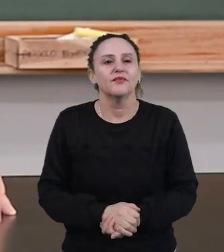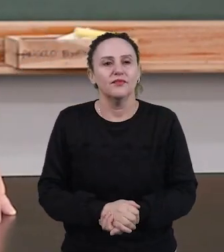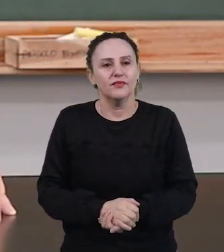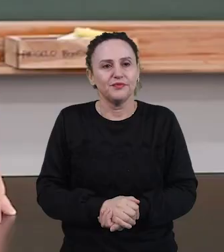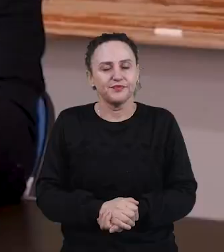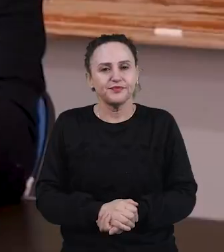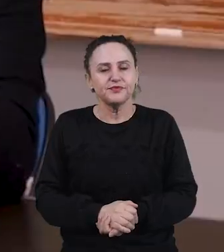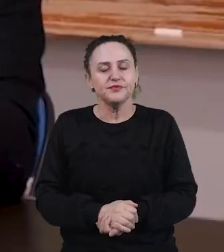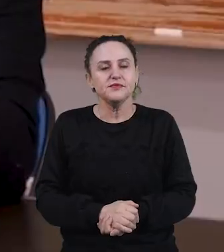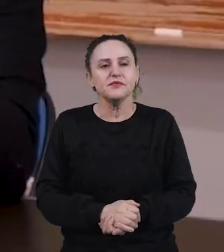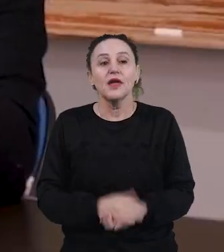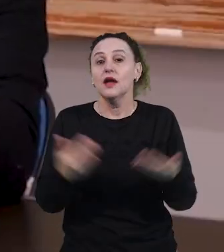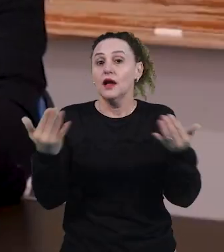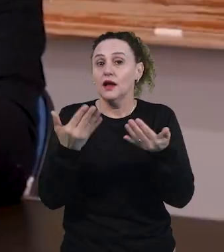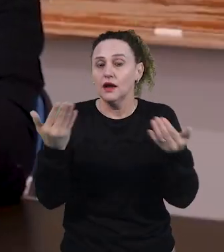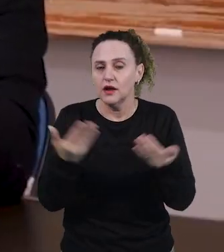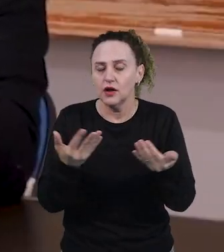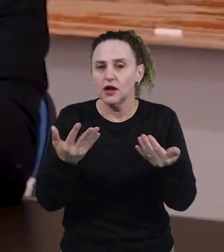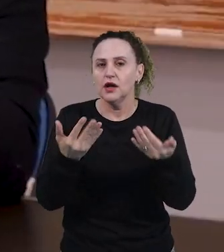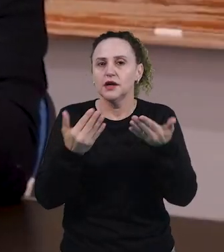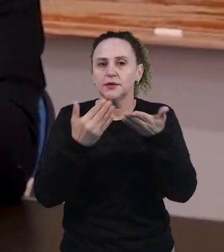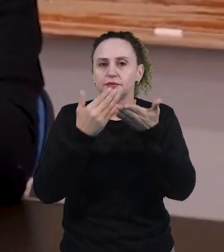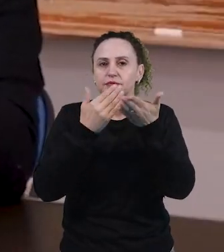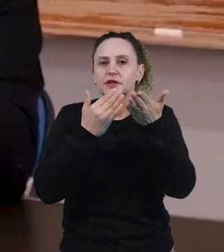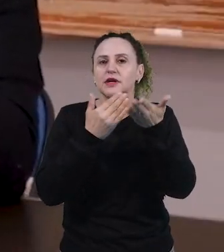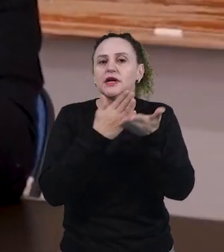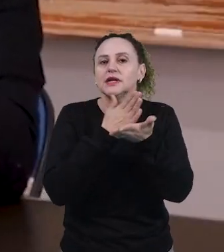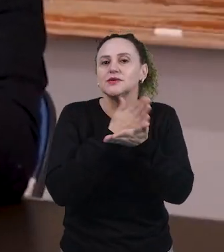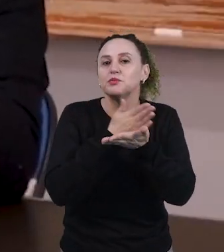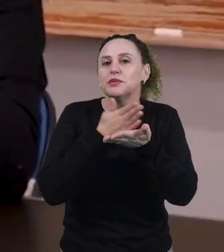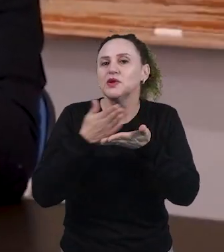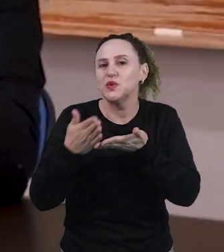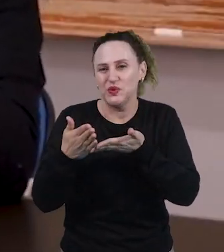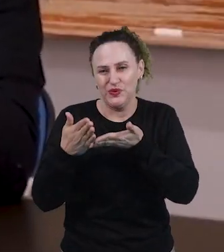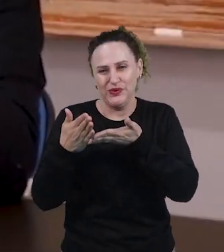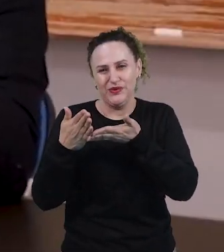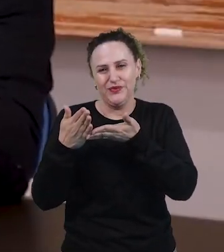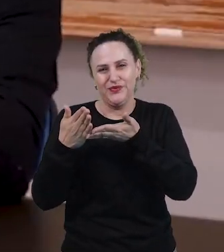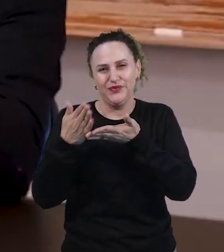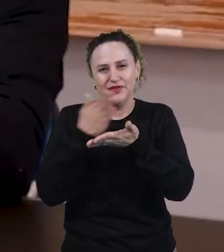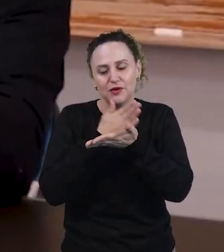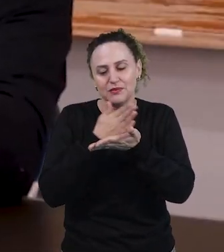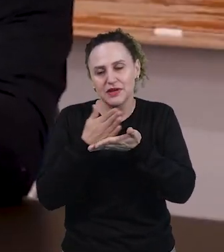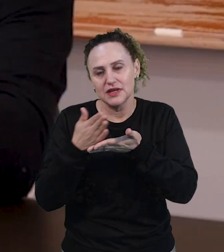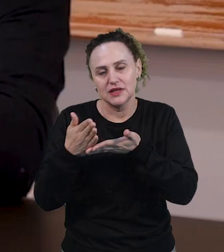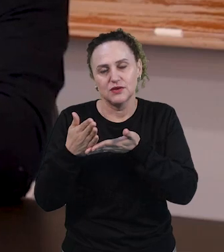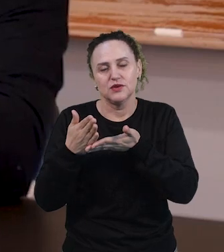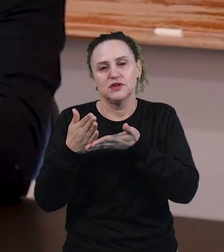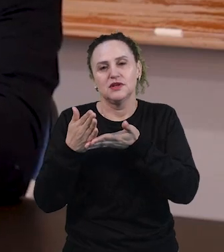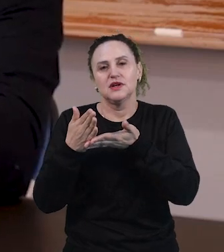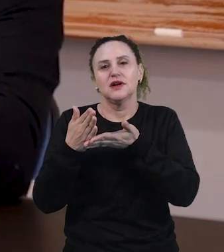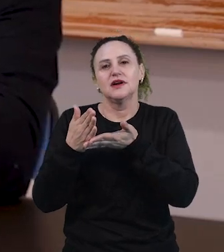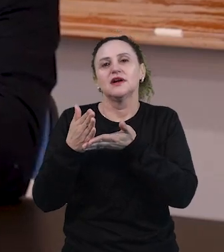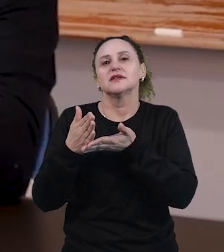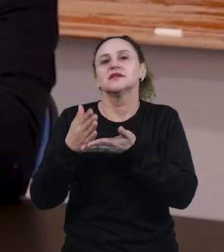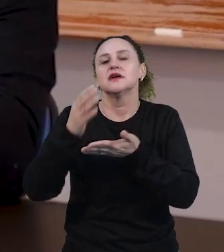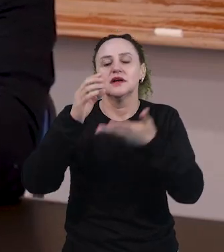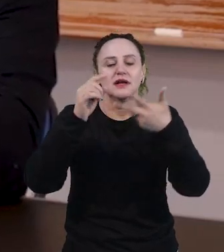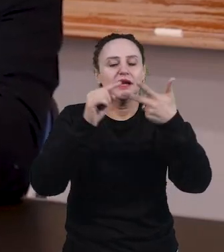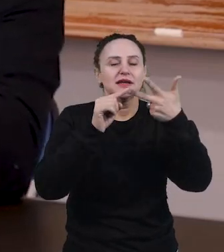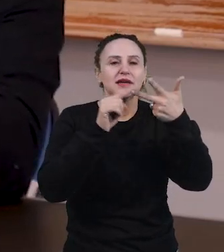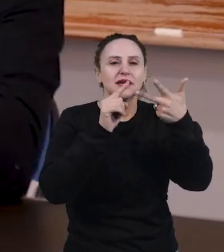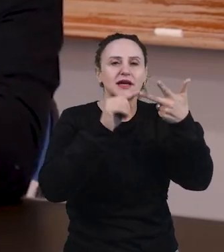E aí eu entro no quê? No período das operações concretas. Não é eu entro, né, gente? Como eu falei, assim, é uma como eu falei,